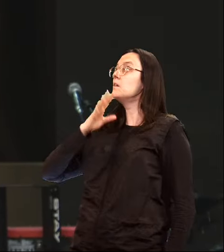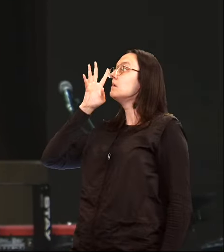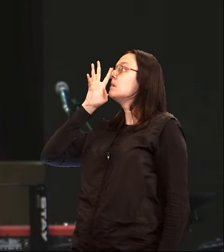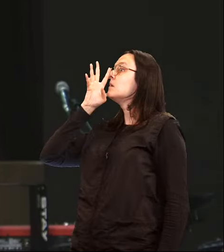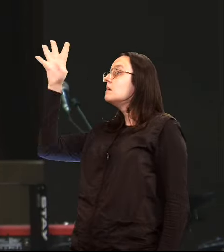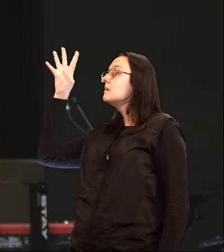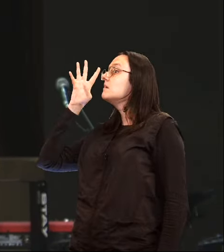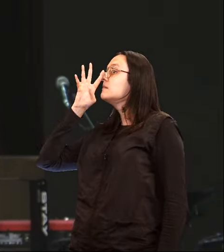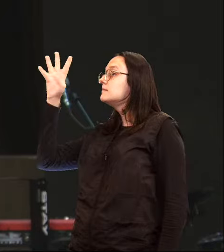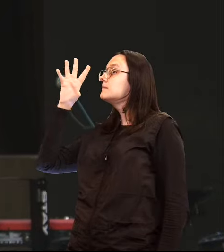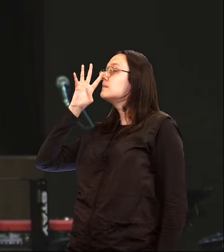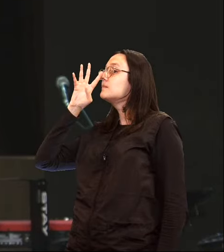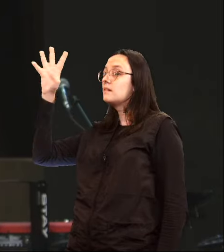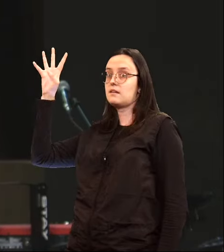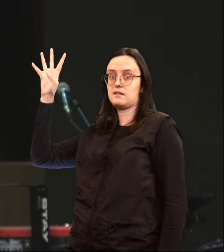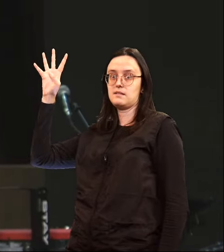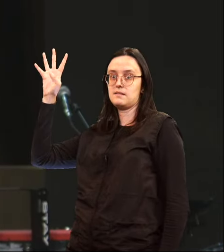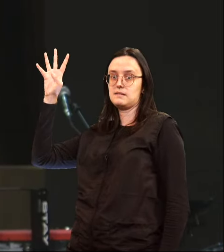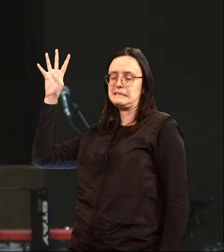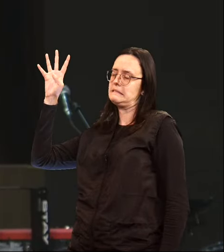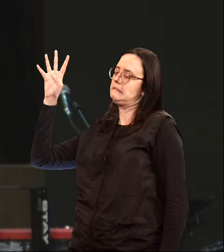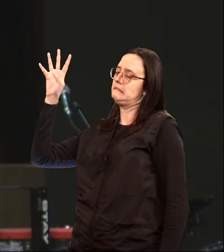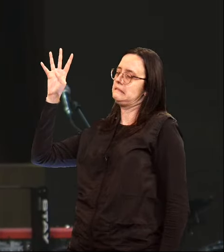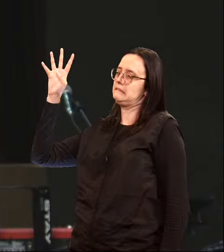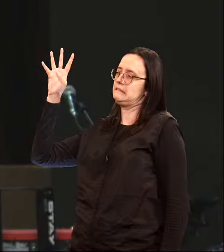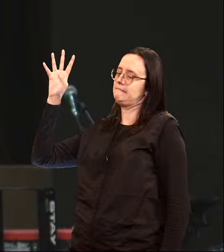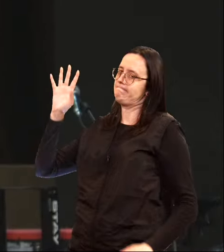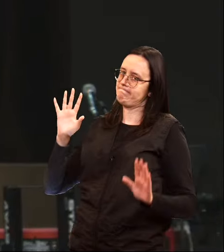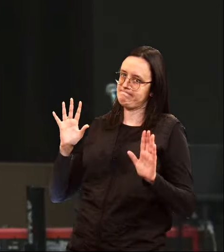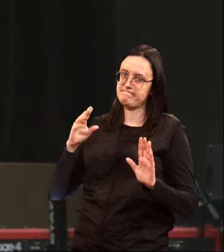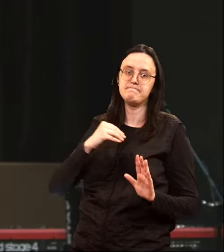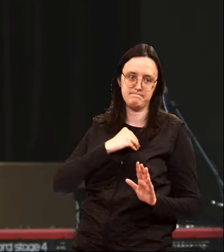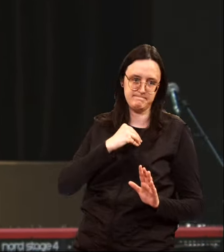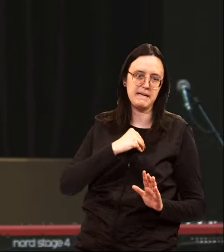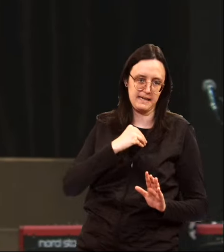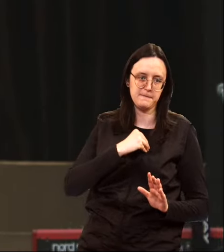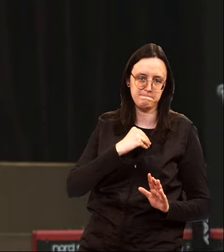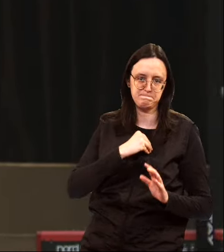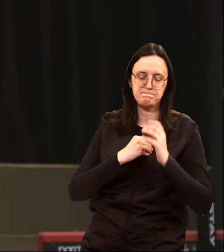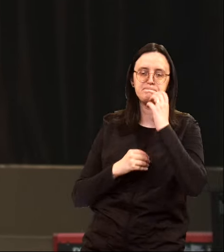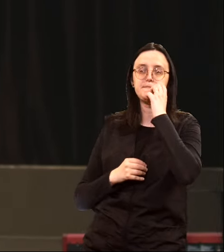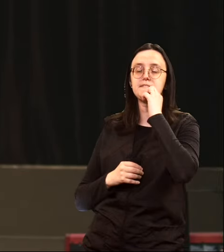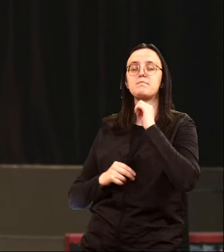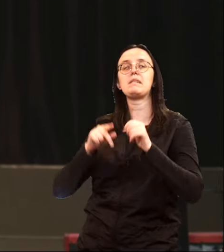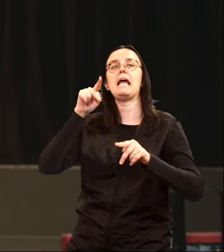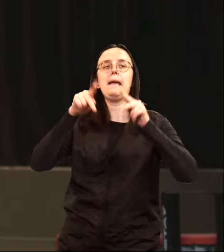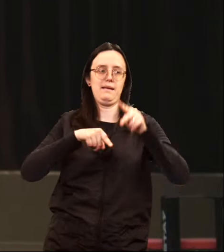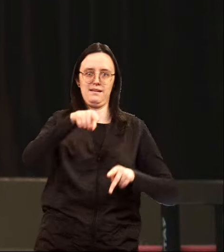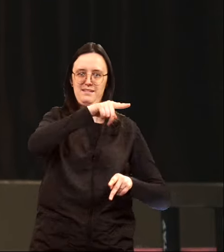acusação, tá? Como uma espécie de rebelião. Vou dar alguns exemplos. Quando o povo